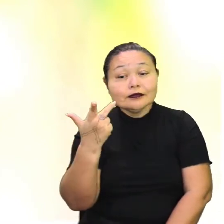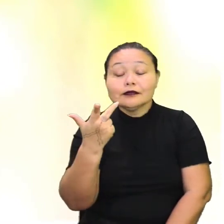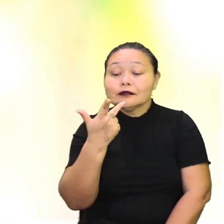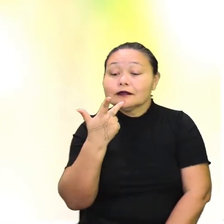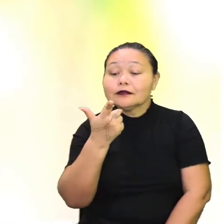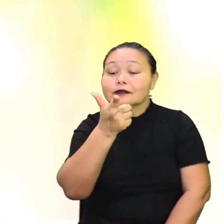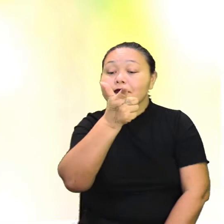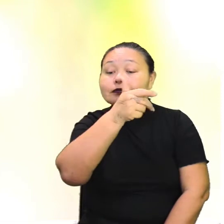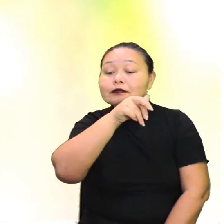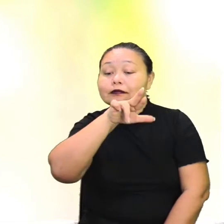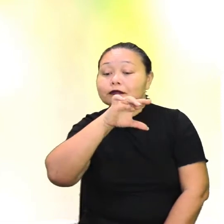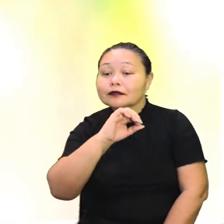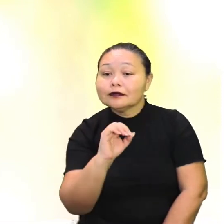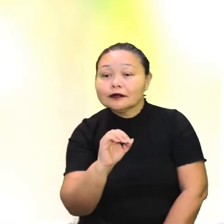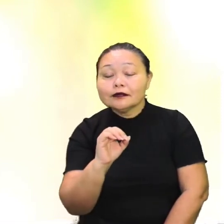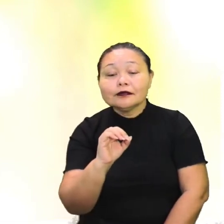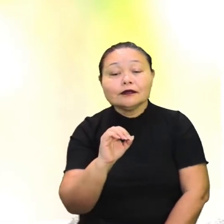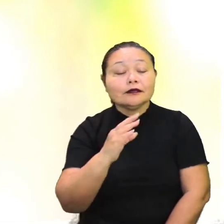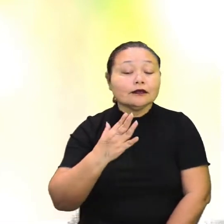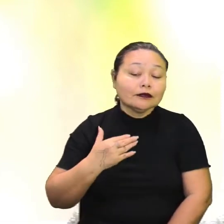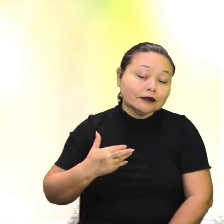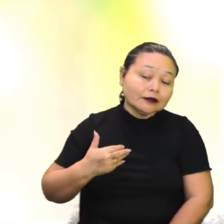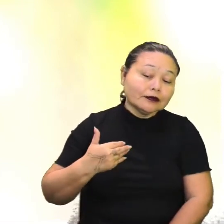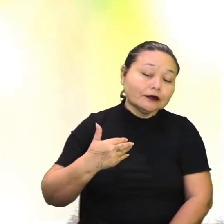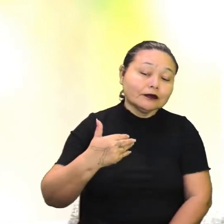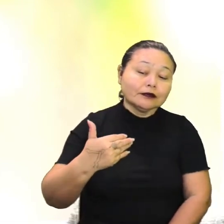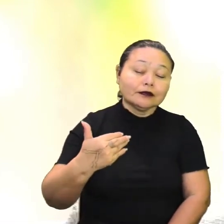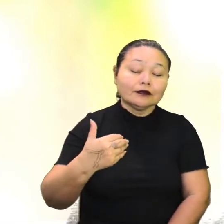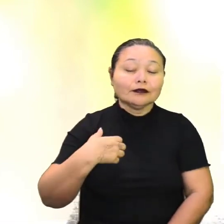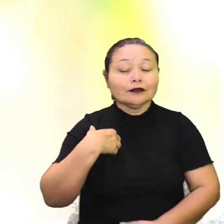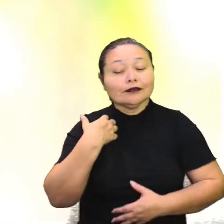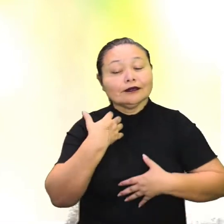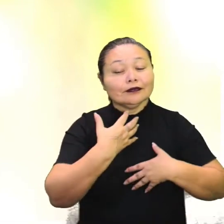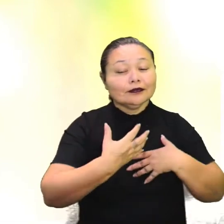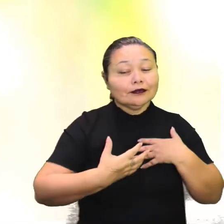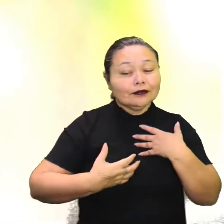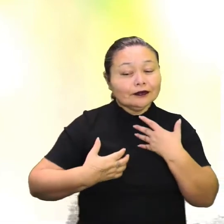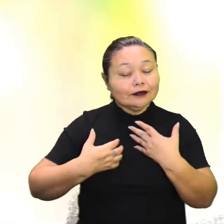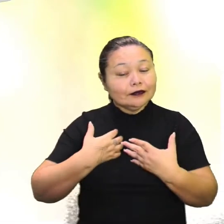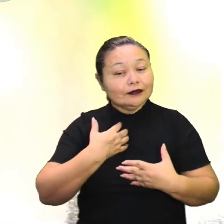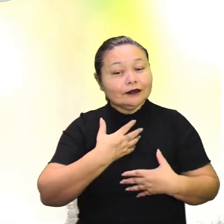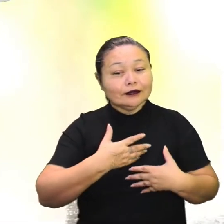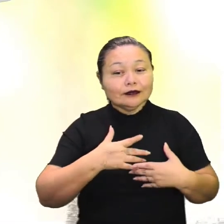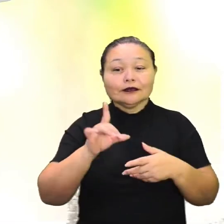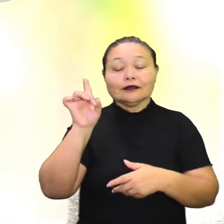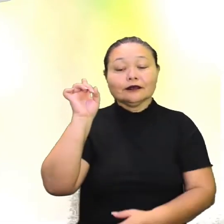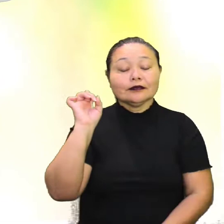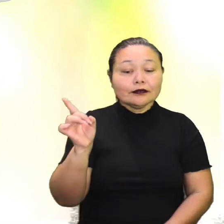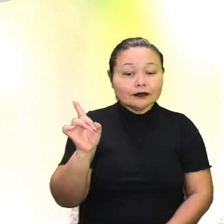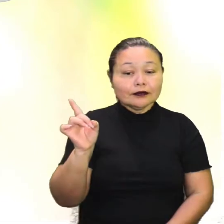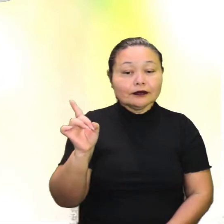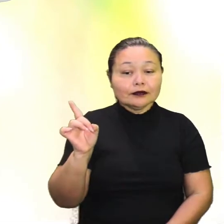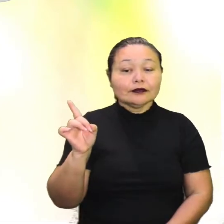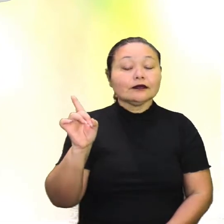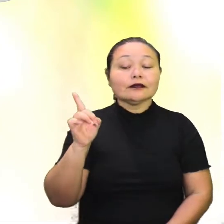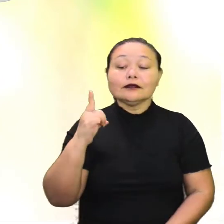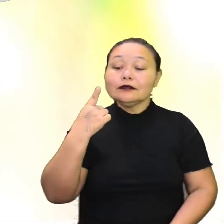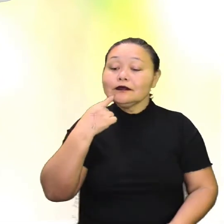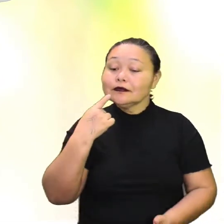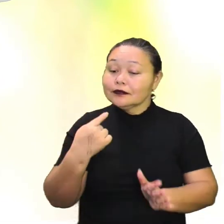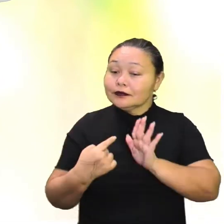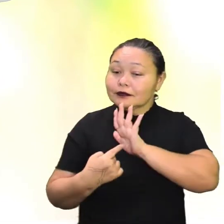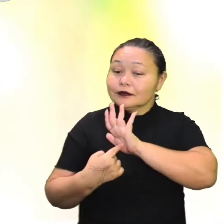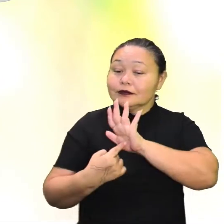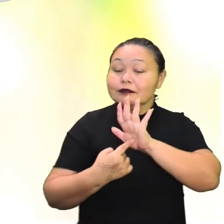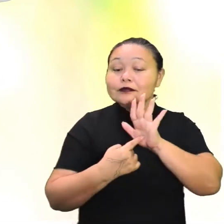Falar em lirismo, né? Já começa a mexer com as emoções. Então, o texto lírico, ele vai